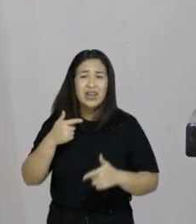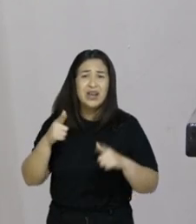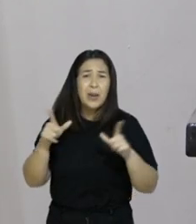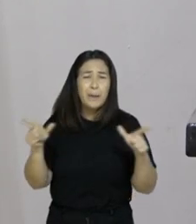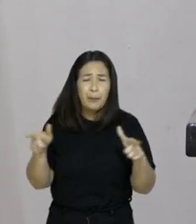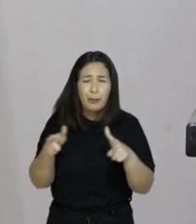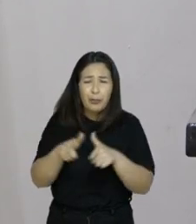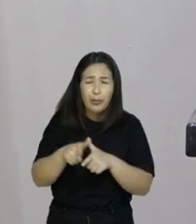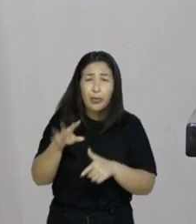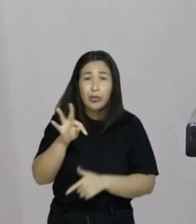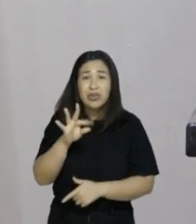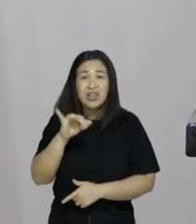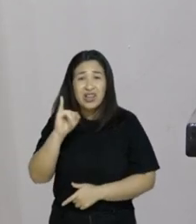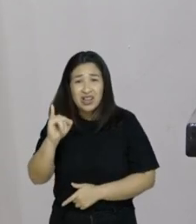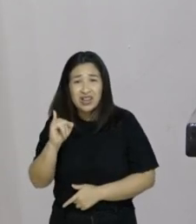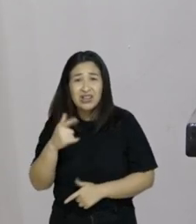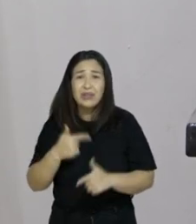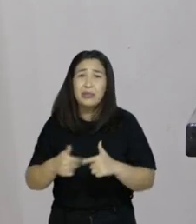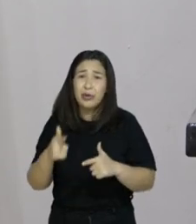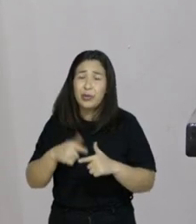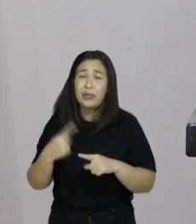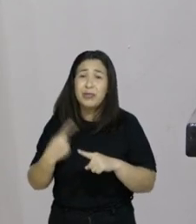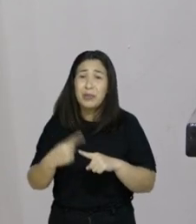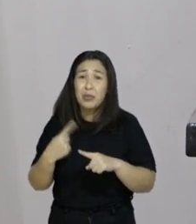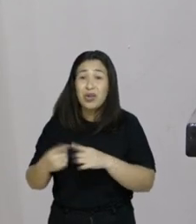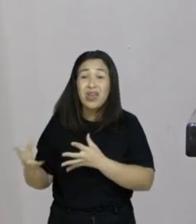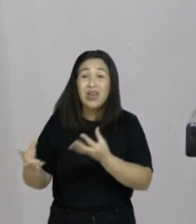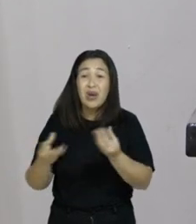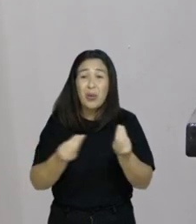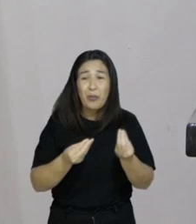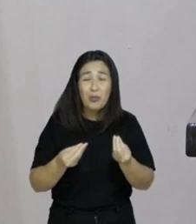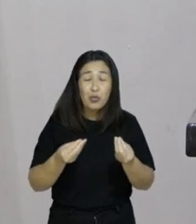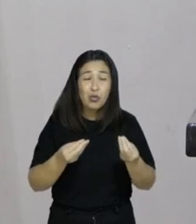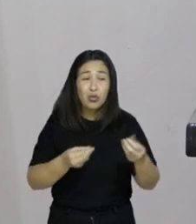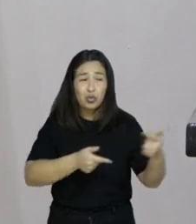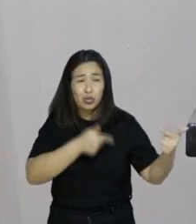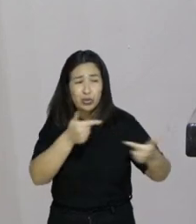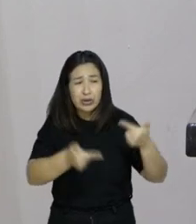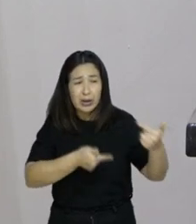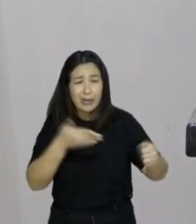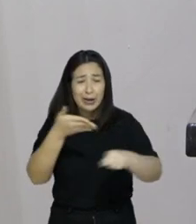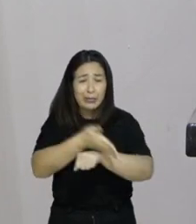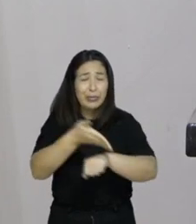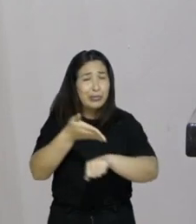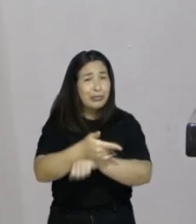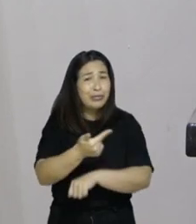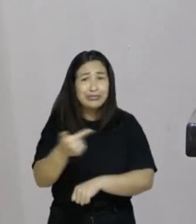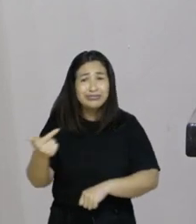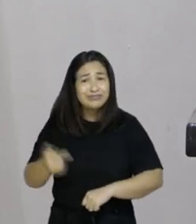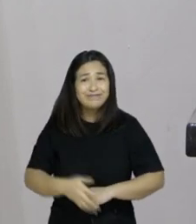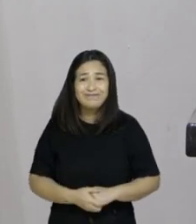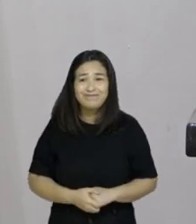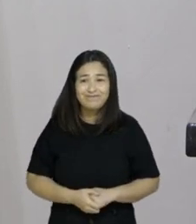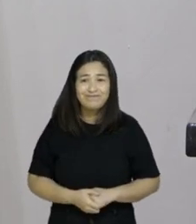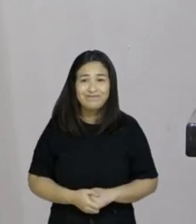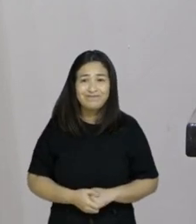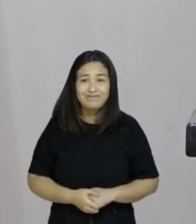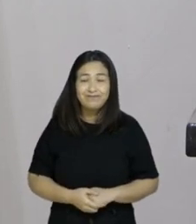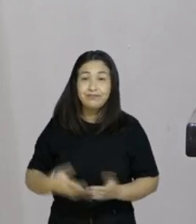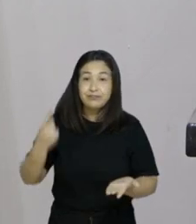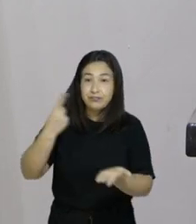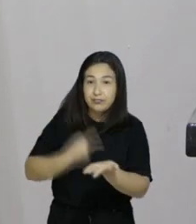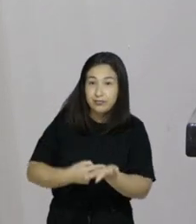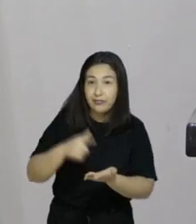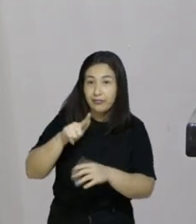um grande gargalo hoje no nosso país. Uma conquista feita pela Google, em parceria com a